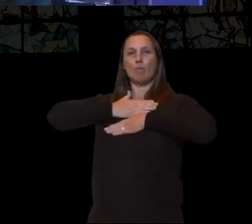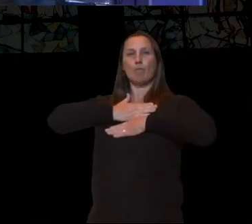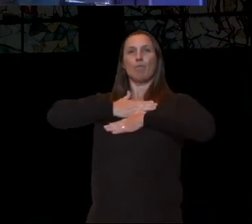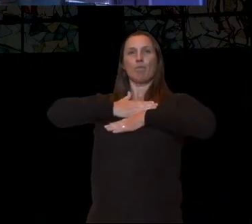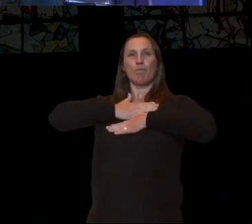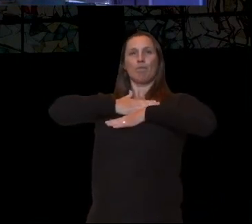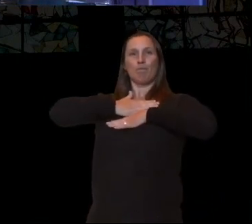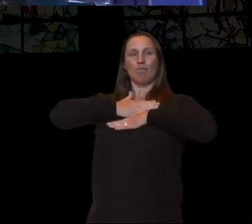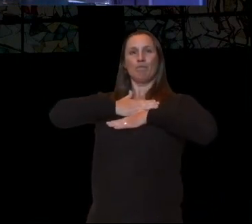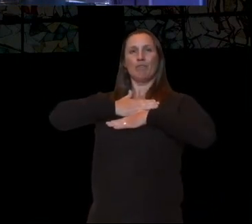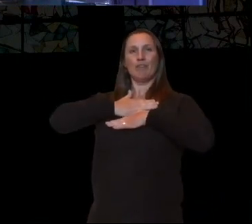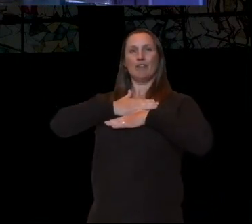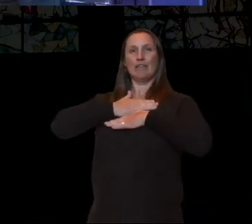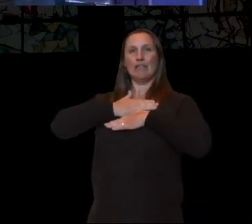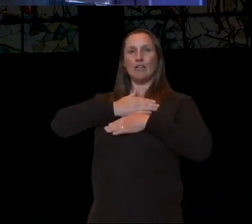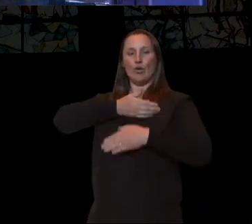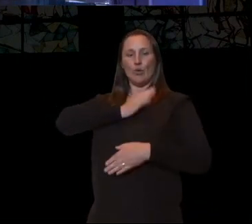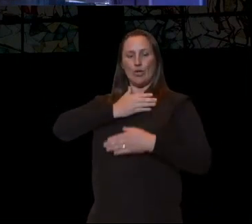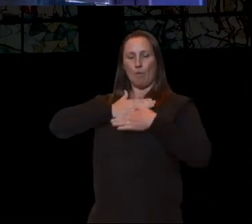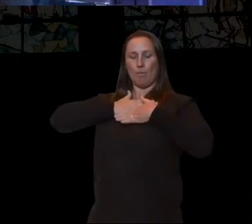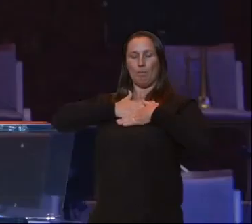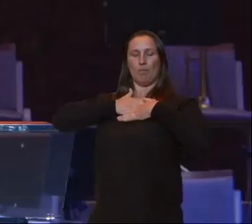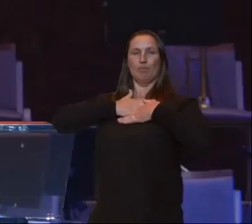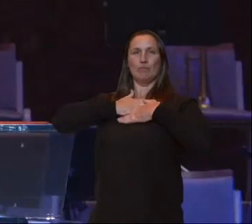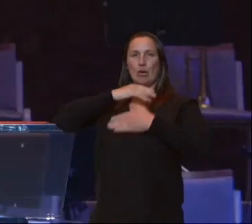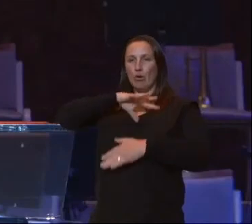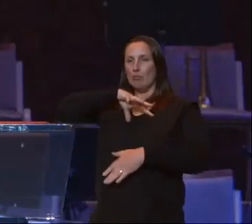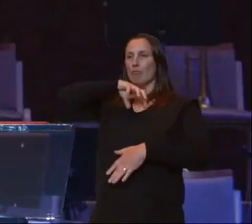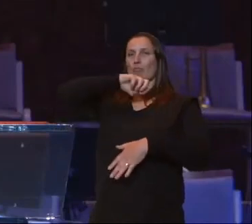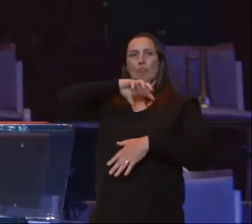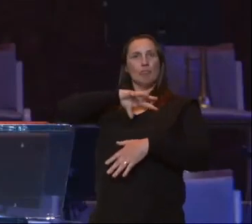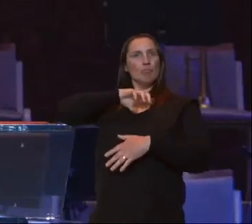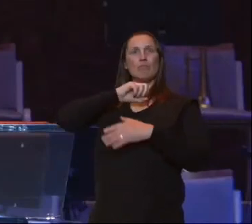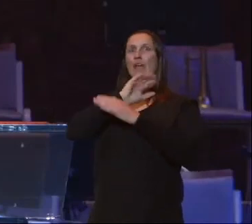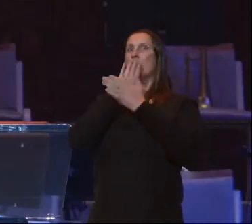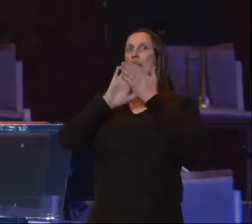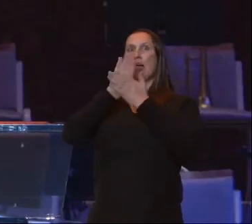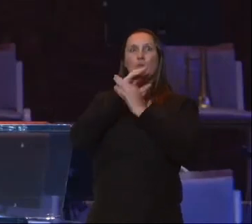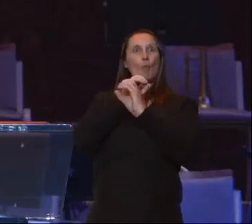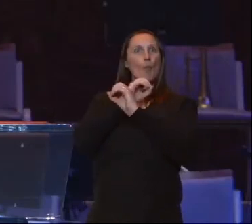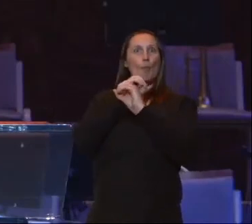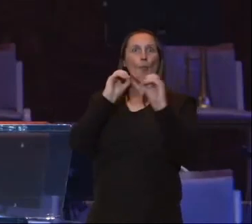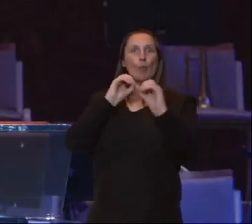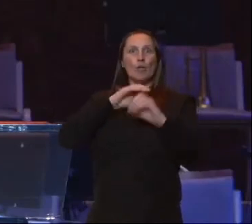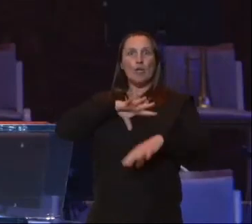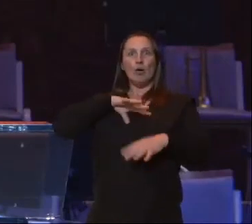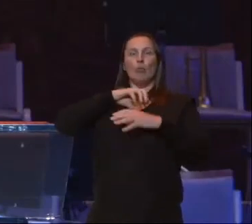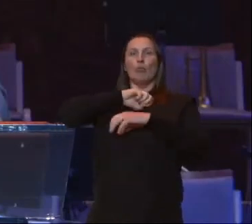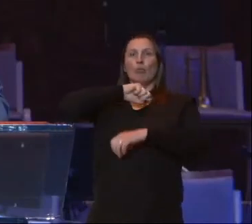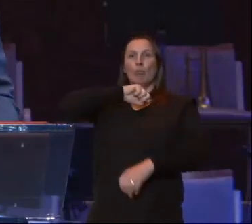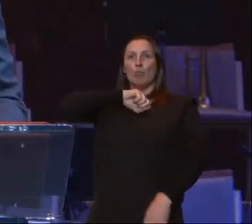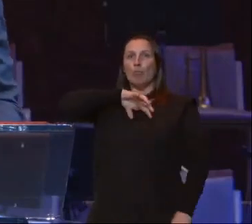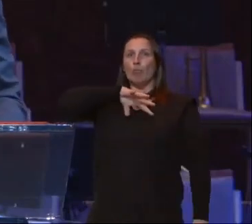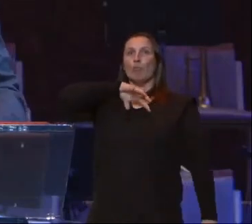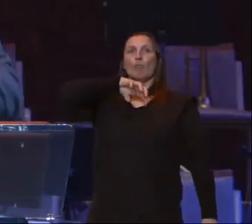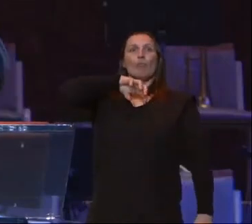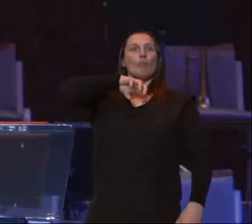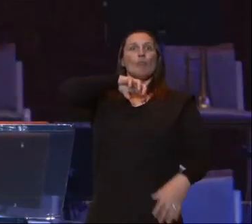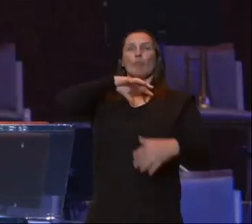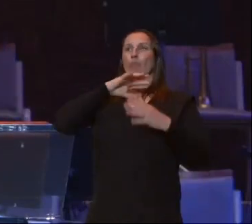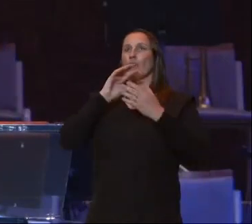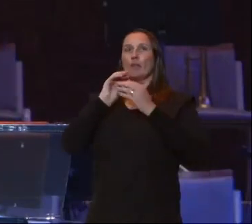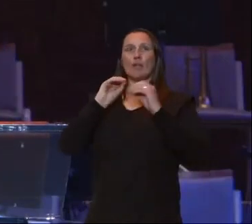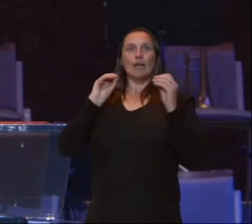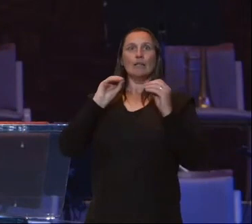massagem cardíaca e o ar não voltava. E eu lembro que em determinado momento, eu tinha 14 anos, eu nunca tinha